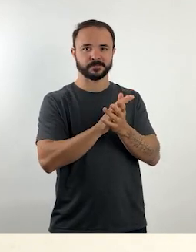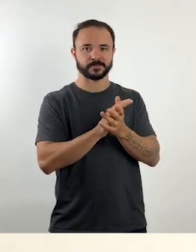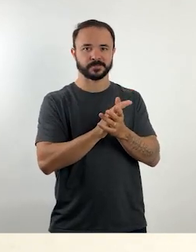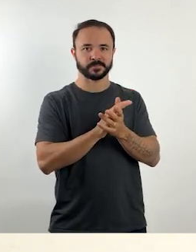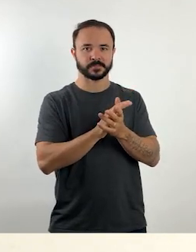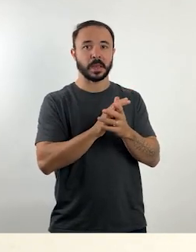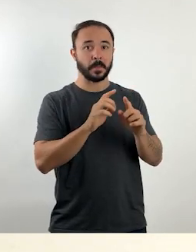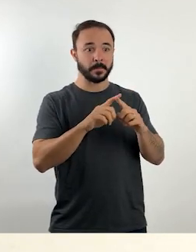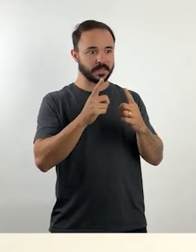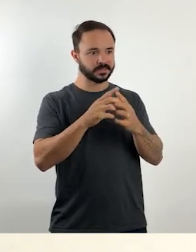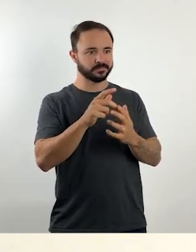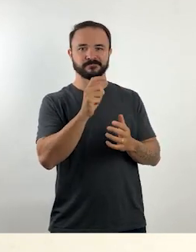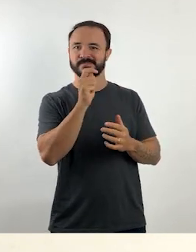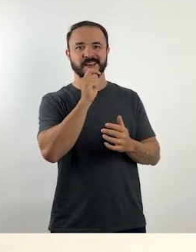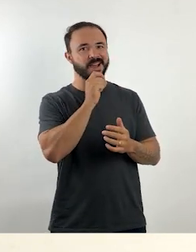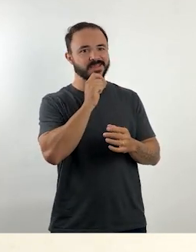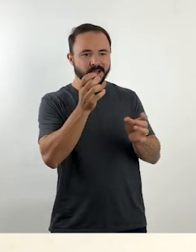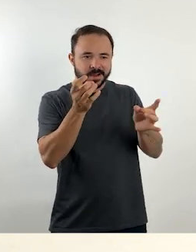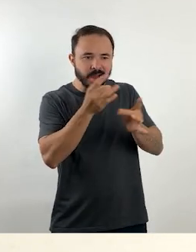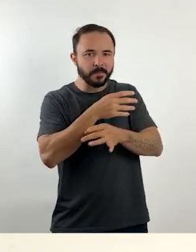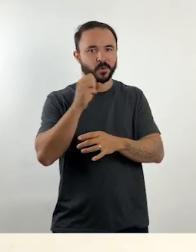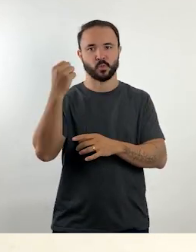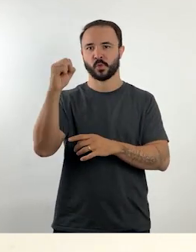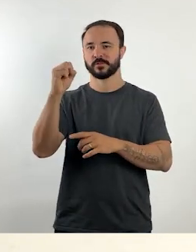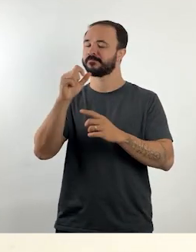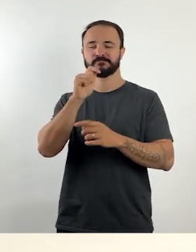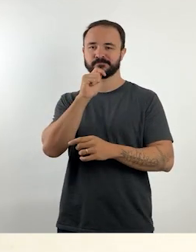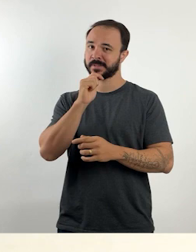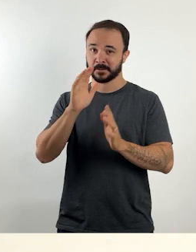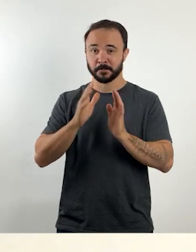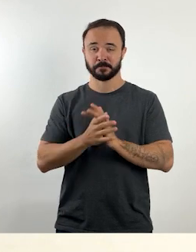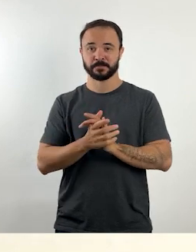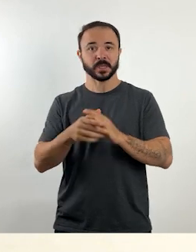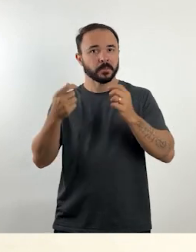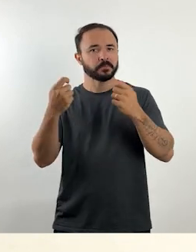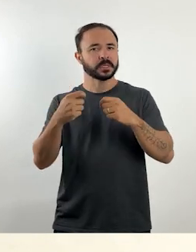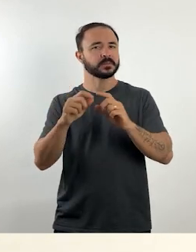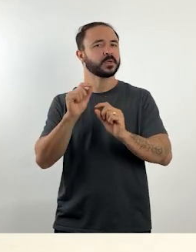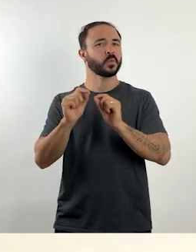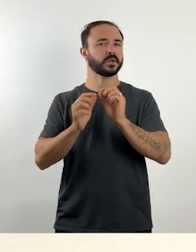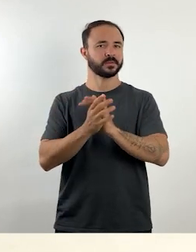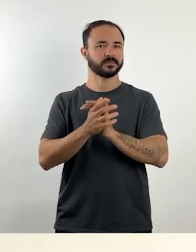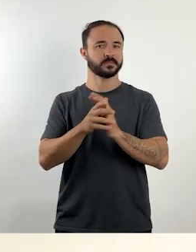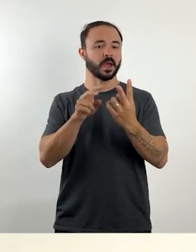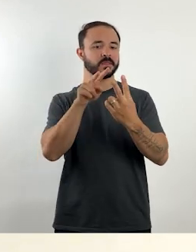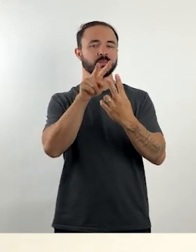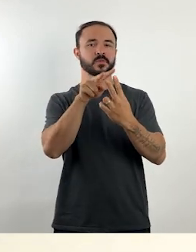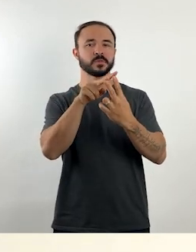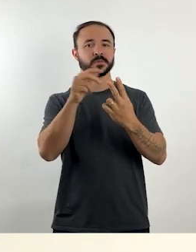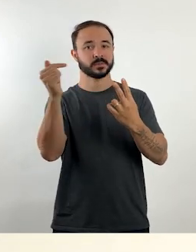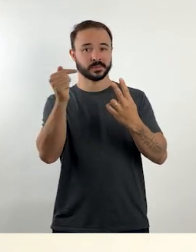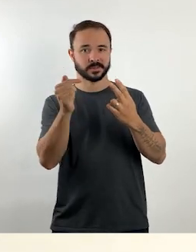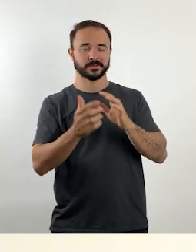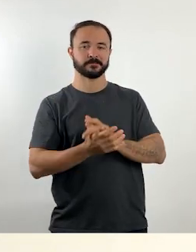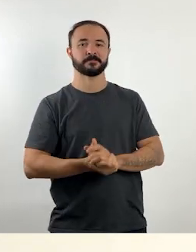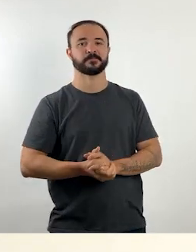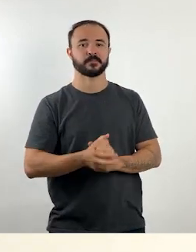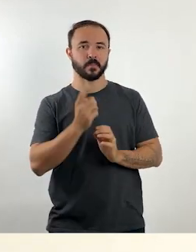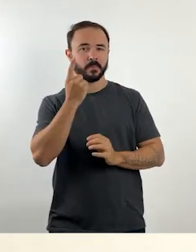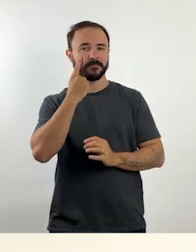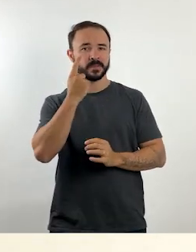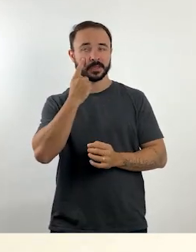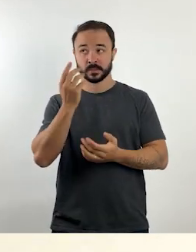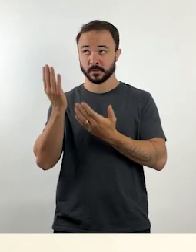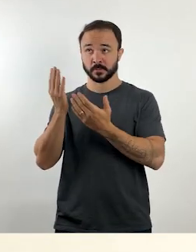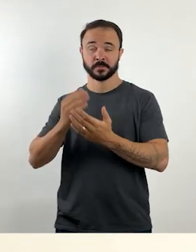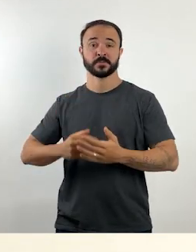não finalizei o meu passo 8. Eu também tenho que colocar essas 2 peças